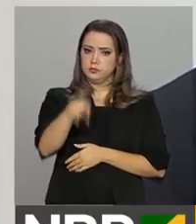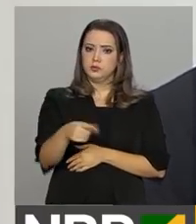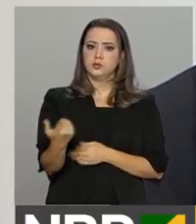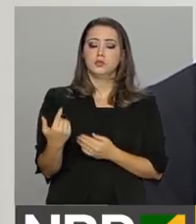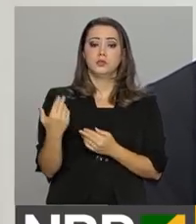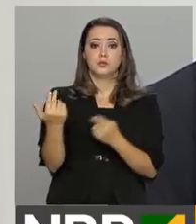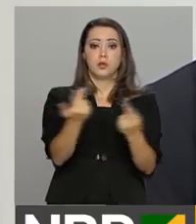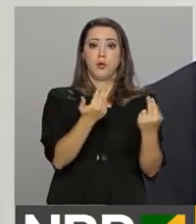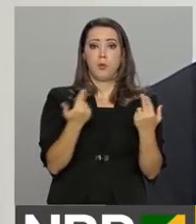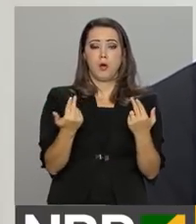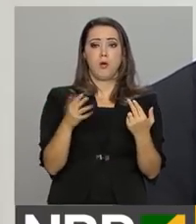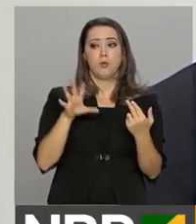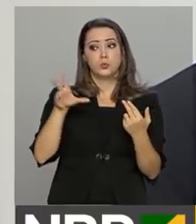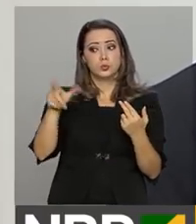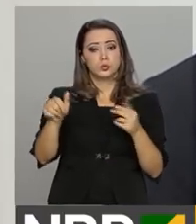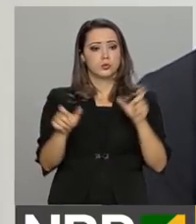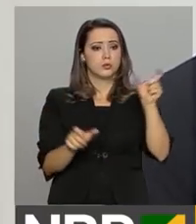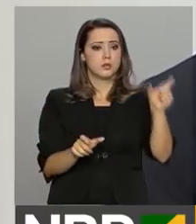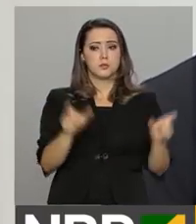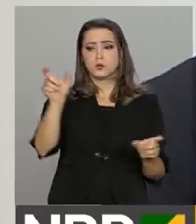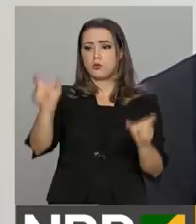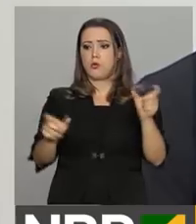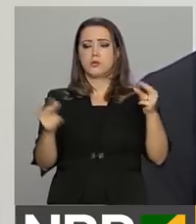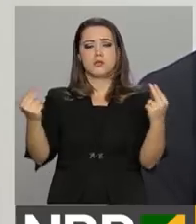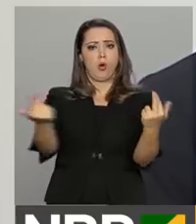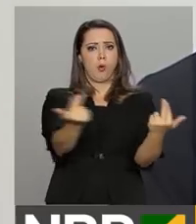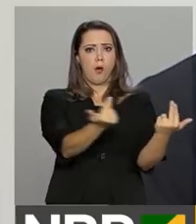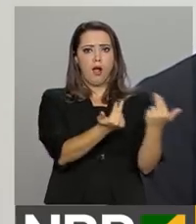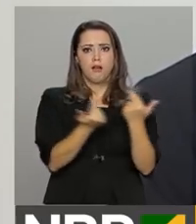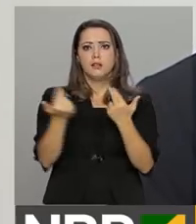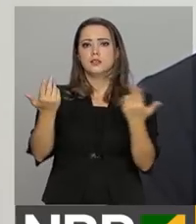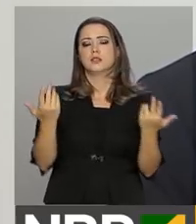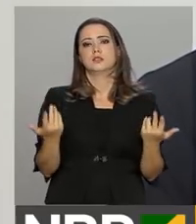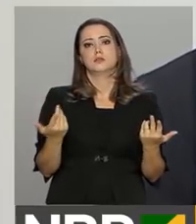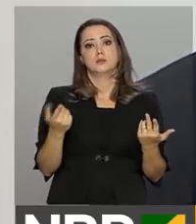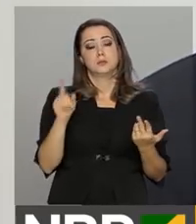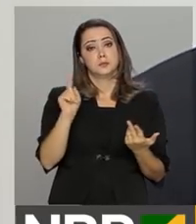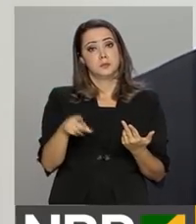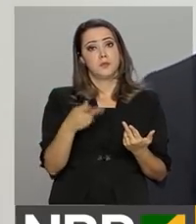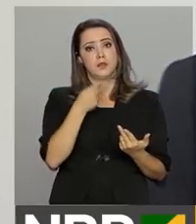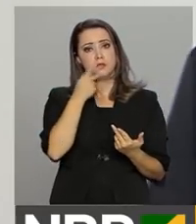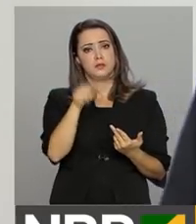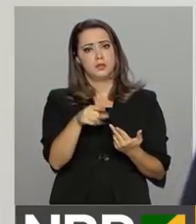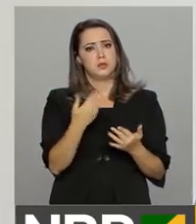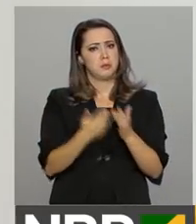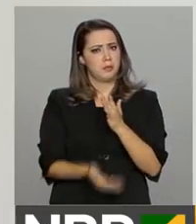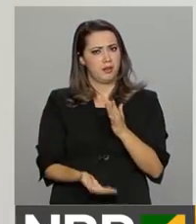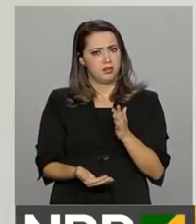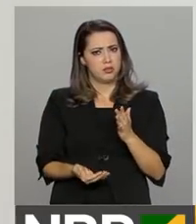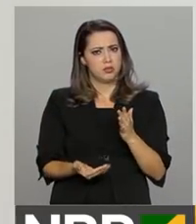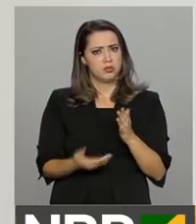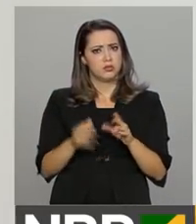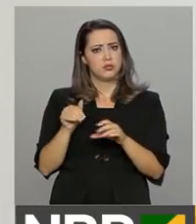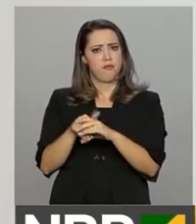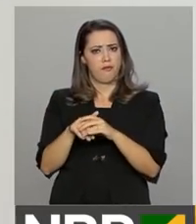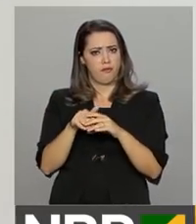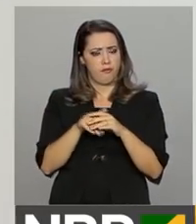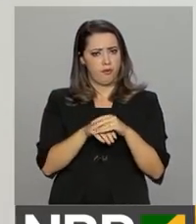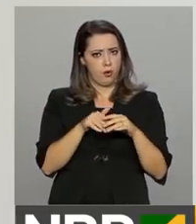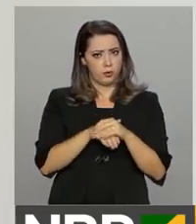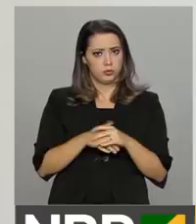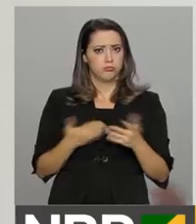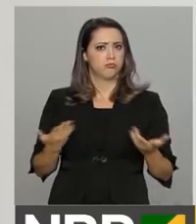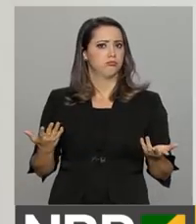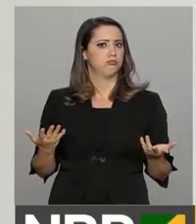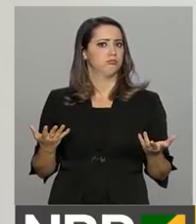equiparação é um dos fundamentos do alicerces do estado de direito e dizer que isso vai prejudicar eleições não prejudica